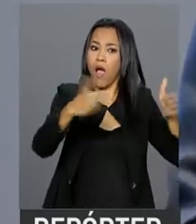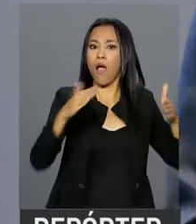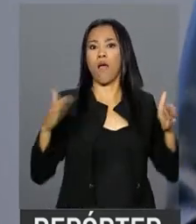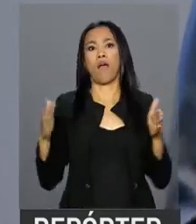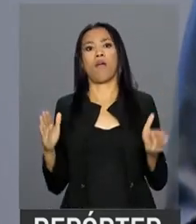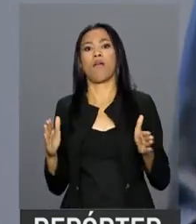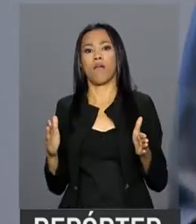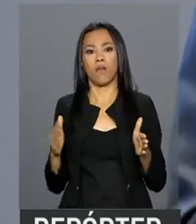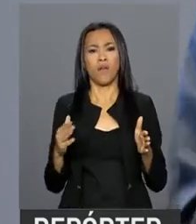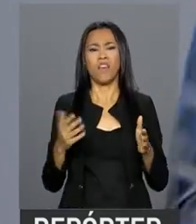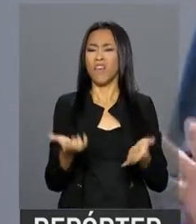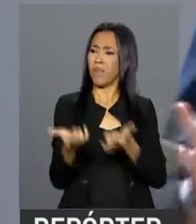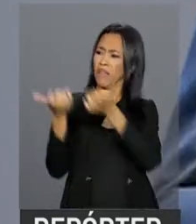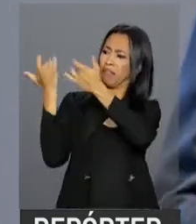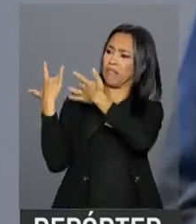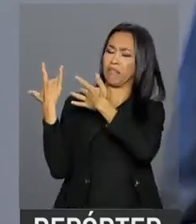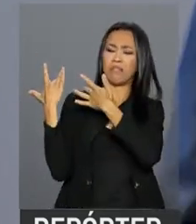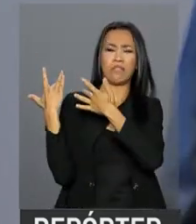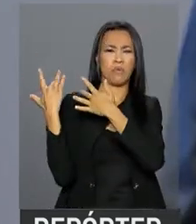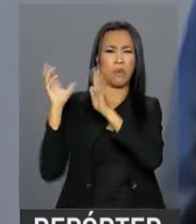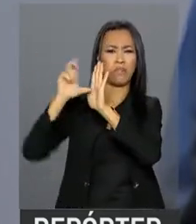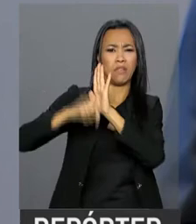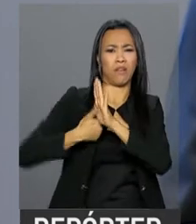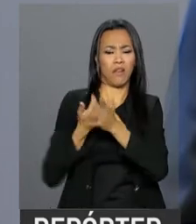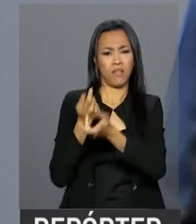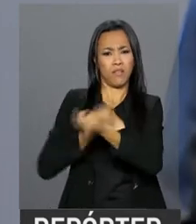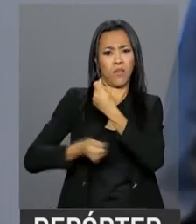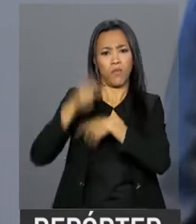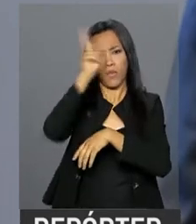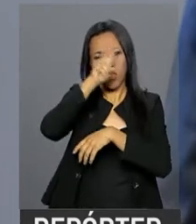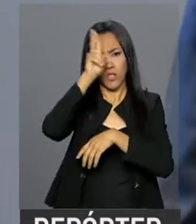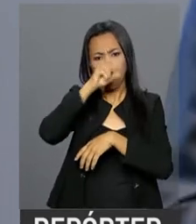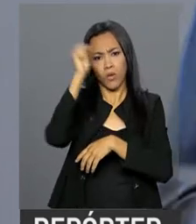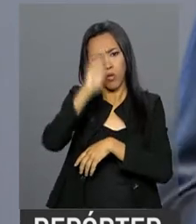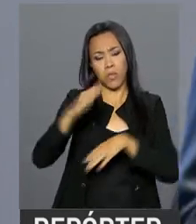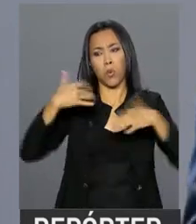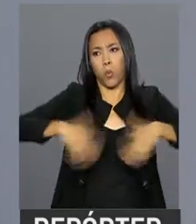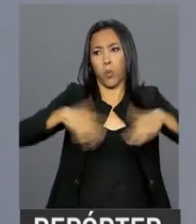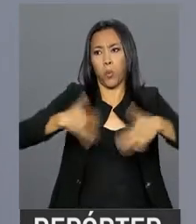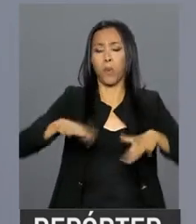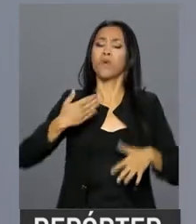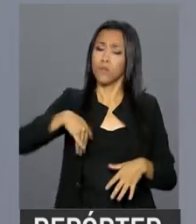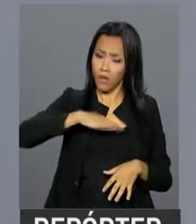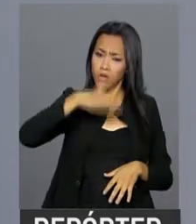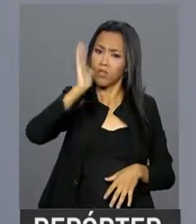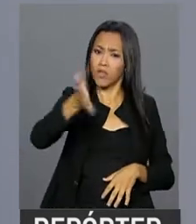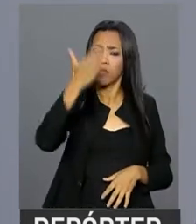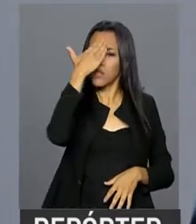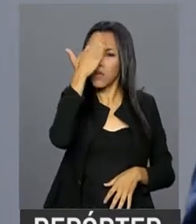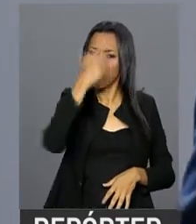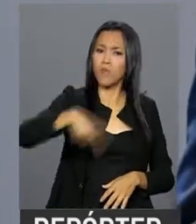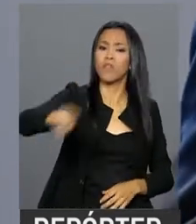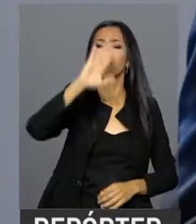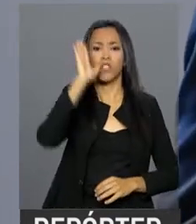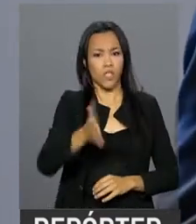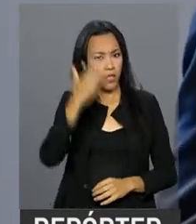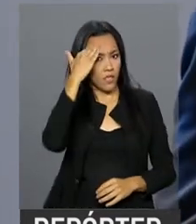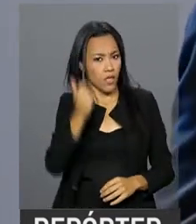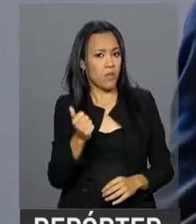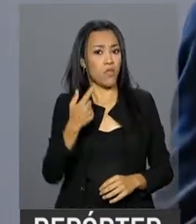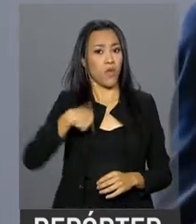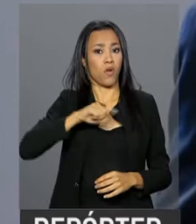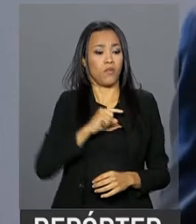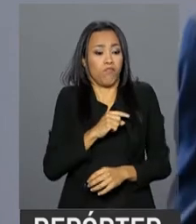minhas senhoras, a maior recessão da história brasileira. Nós sabemos, e todos sabemos aqui, não vamos ignorar este